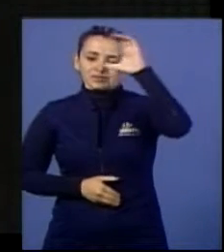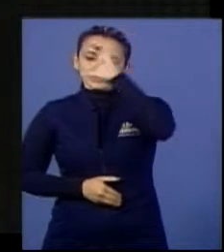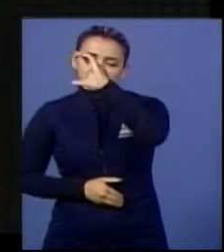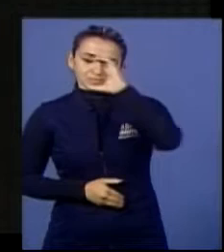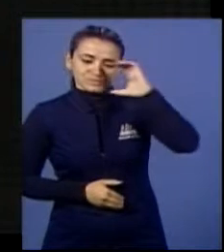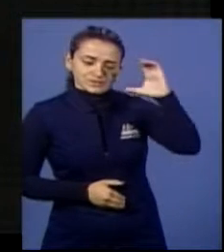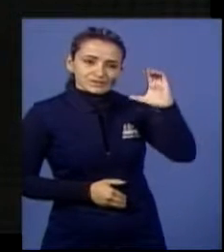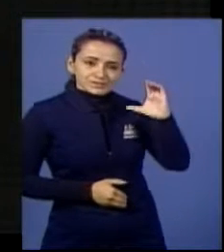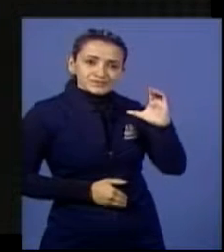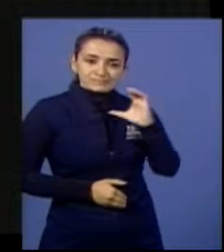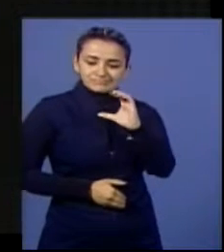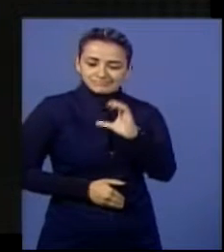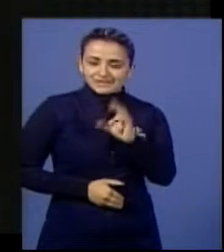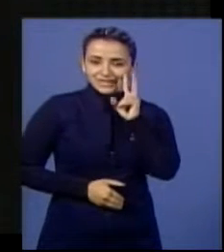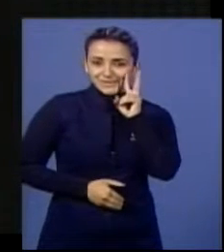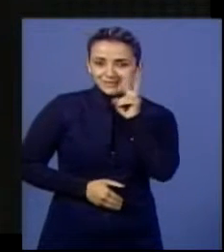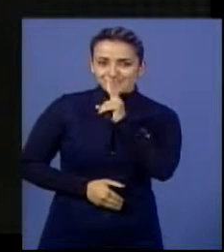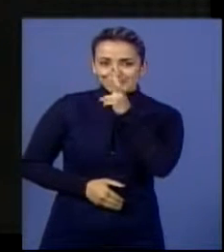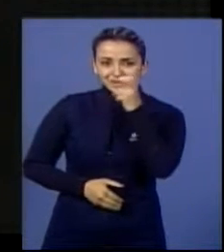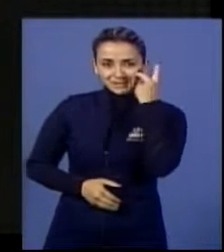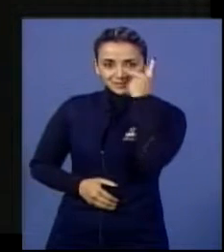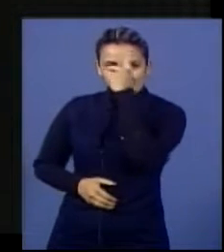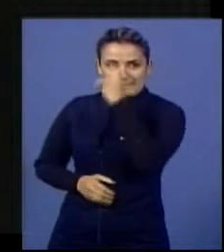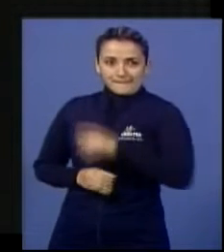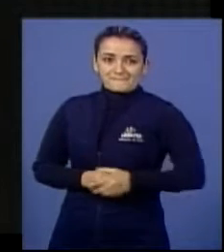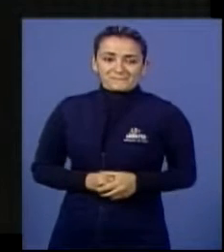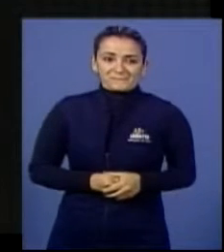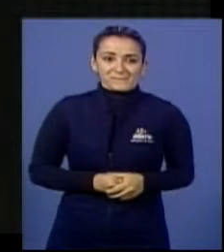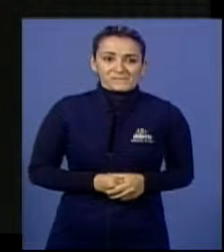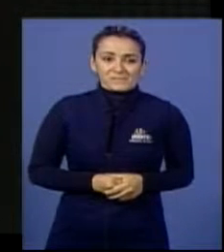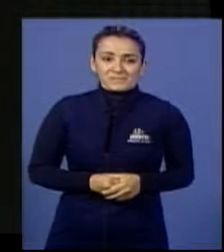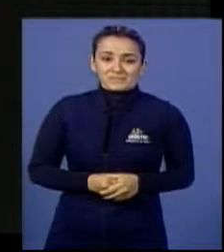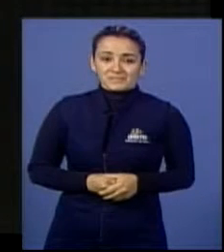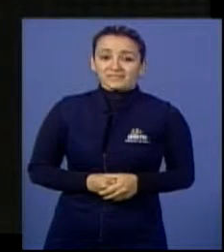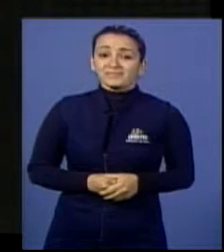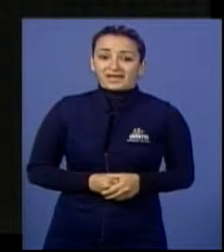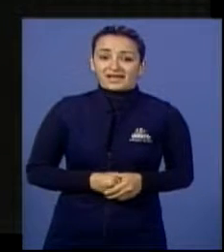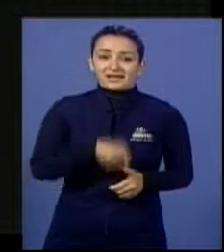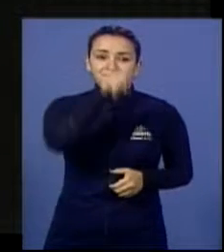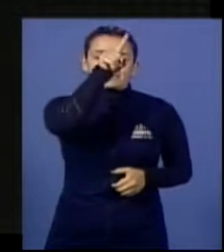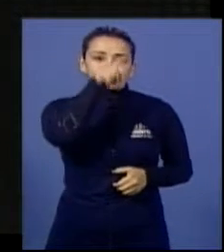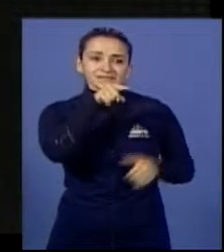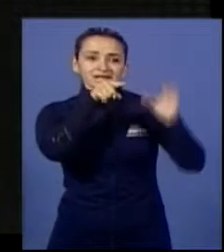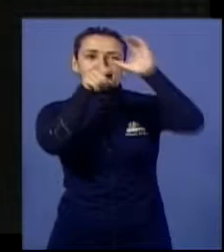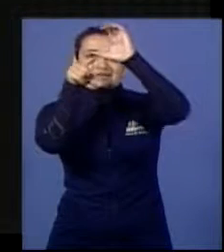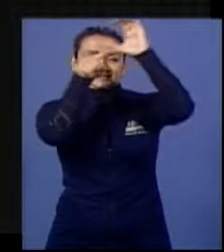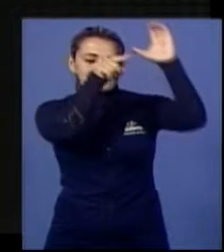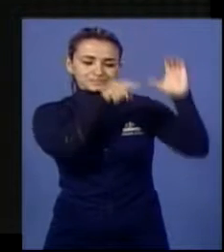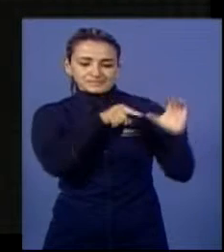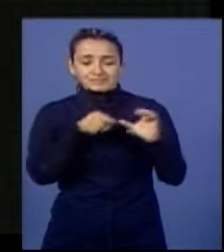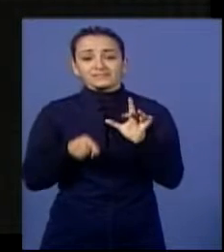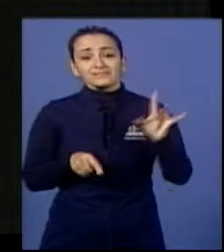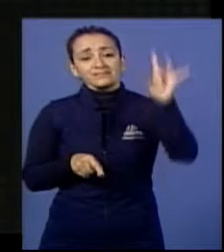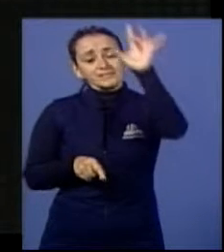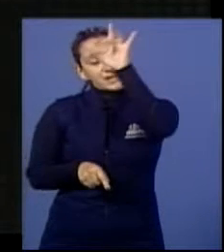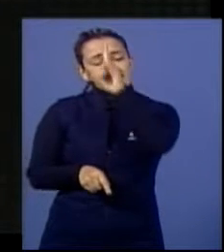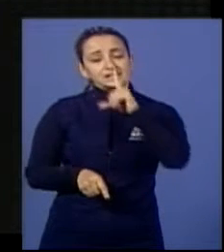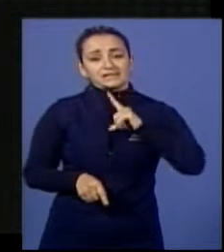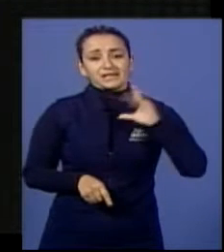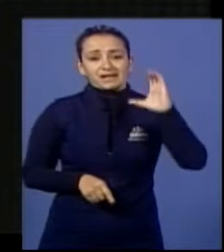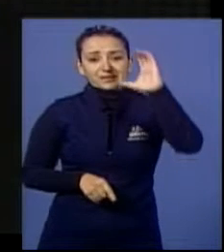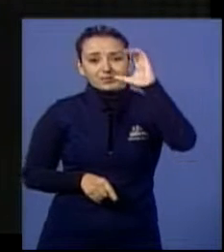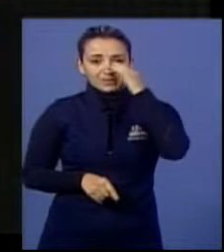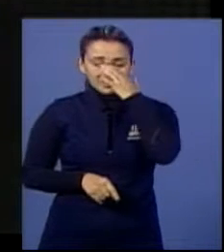carbono, mais um carbono. Cada uma dessas inflexões aqui corresponde a um átomo de carbono. Então você tem que saber traduzir isso,